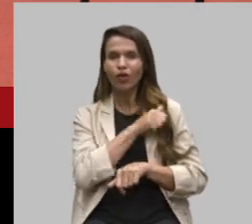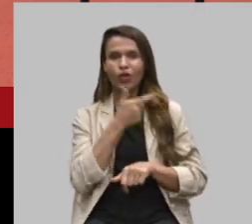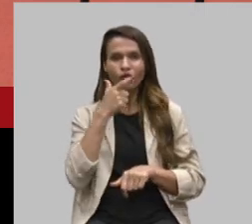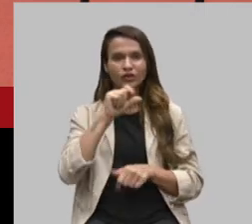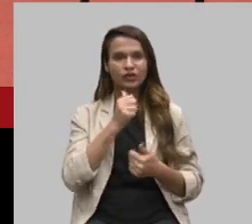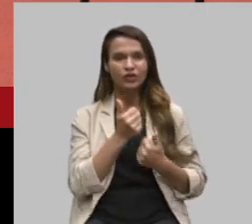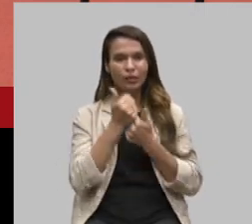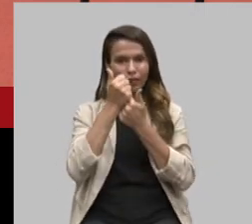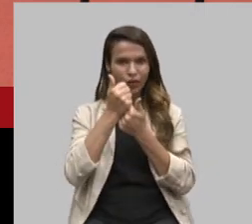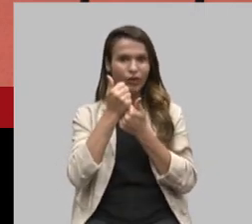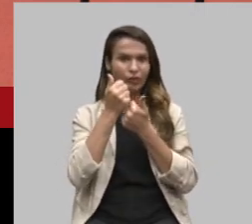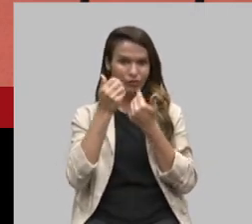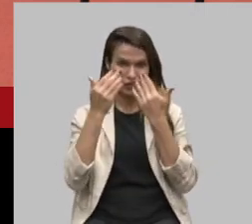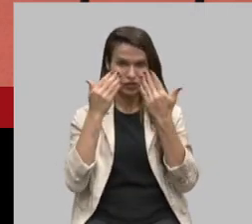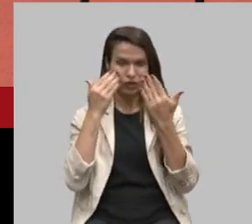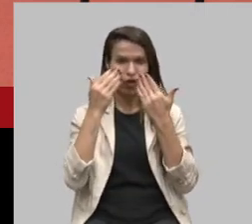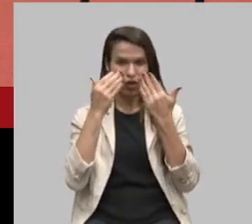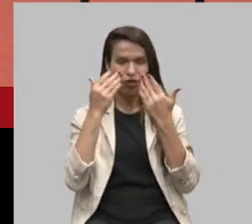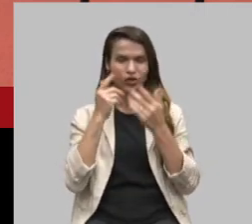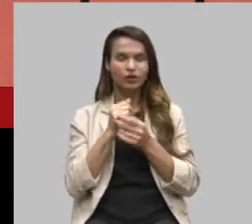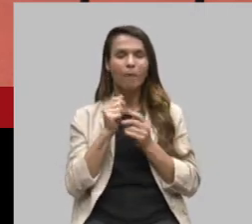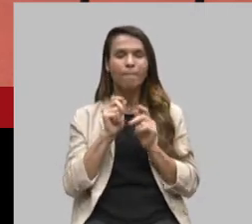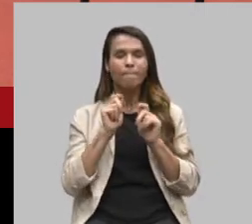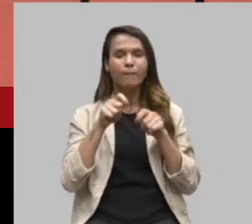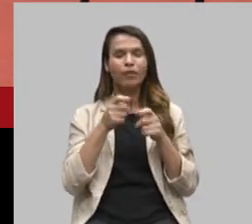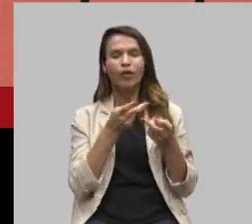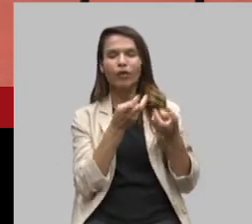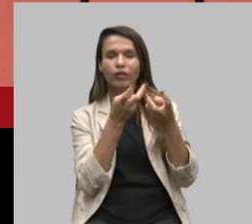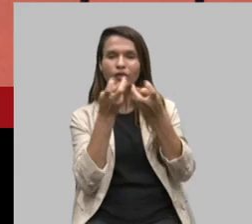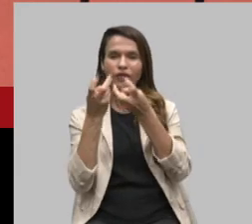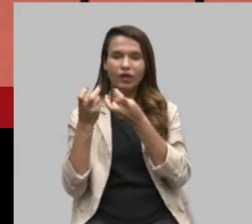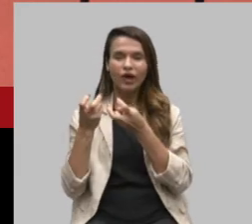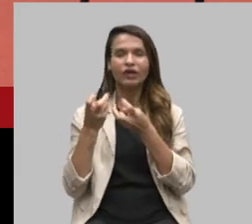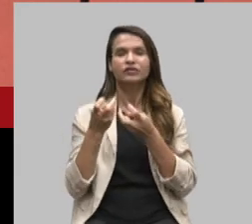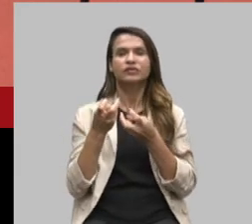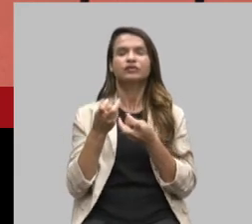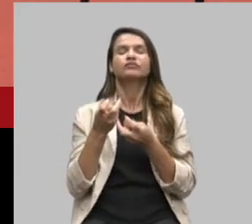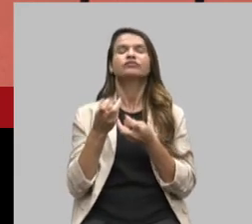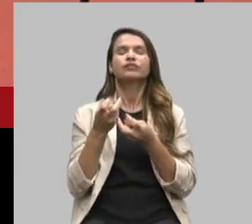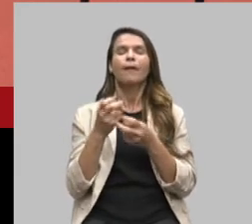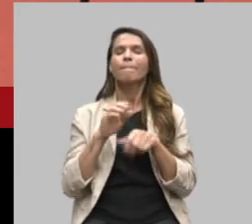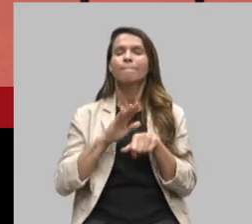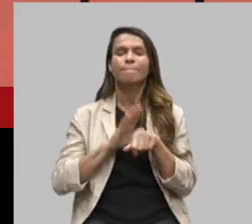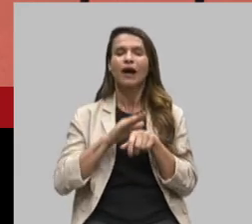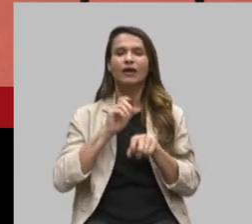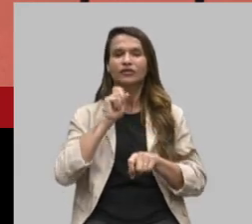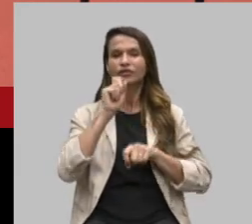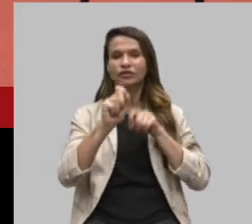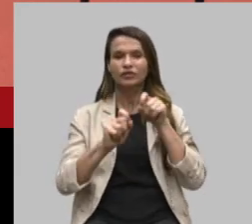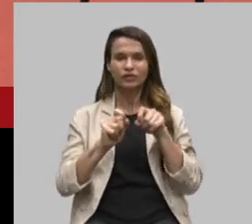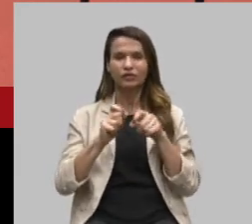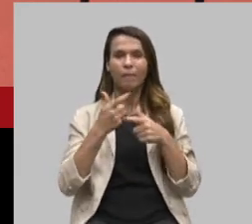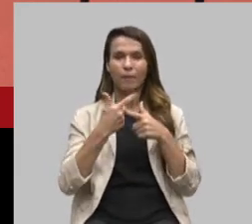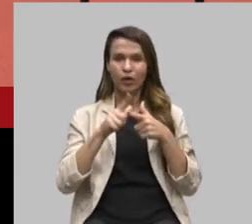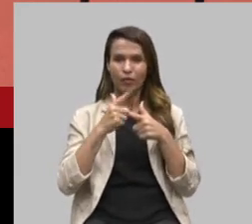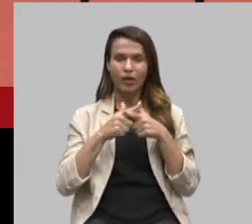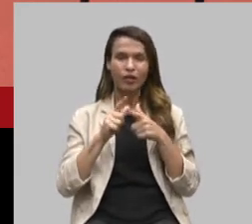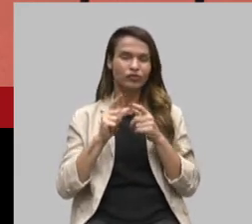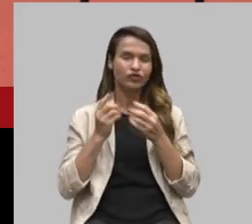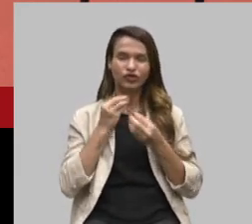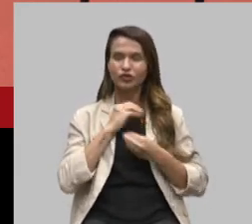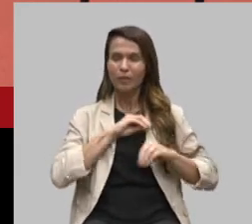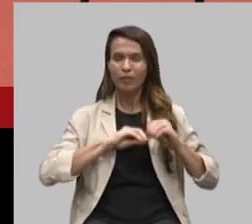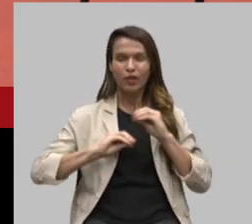psicológico e a gente pode observar que a cada vez que se passa mais tão os problemas de depressão e ansiedade